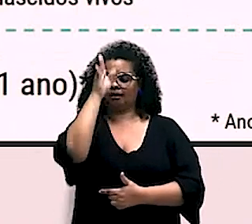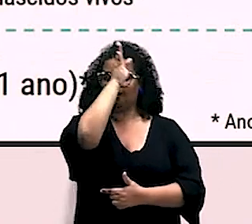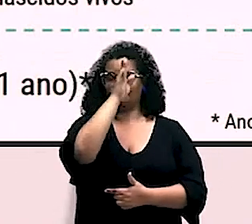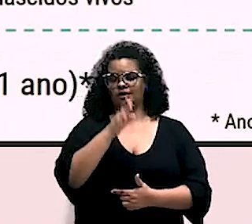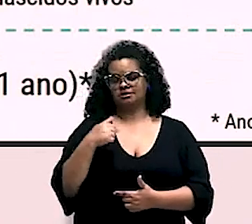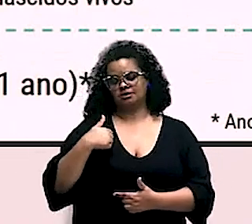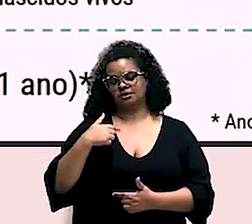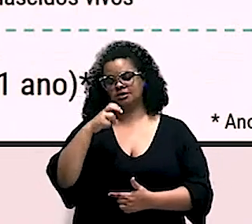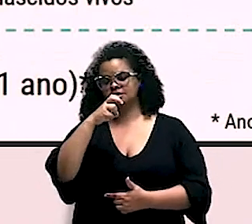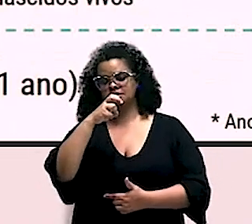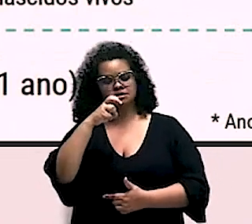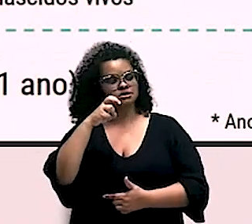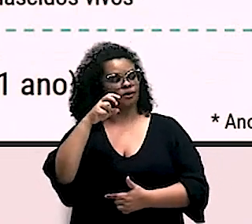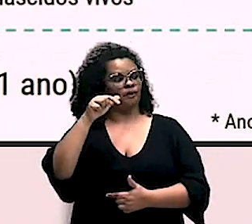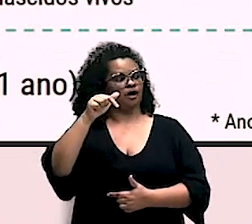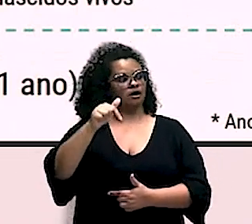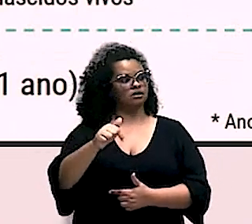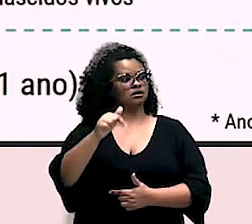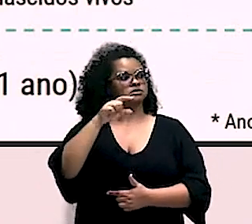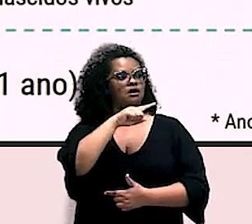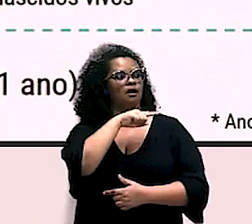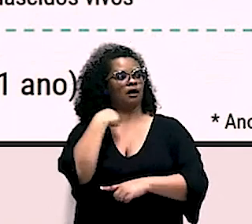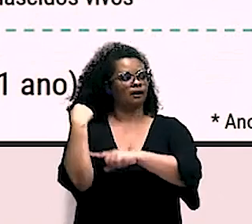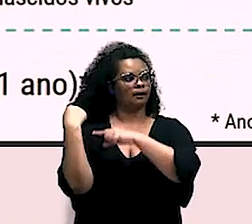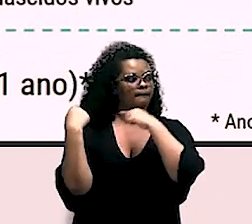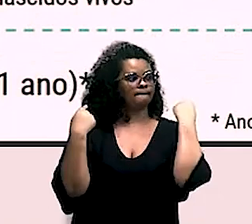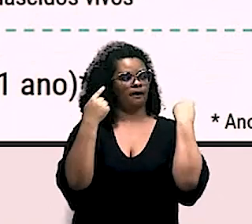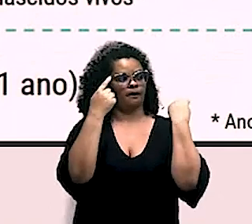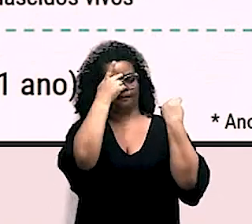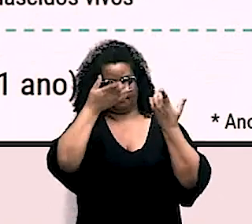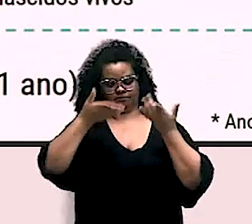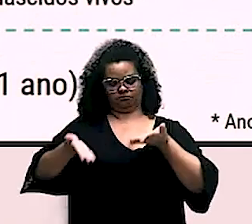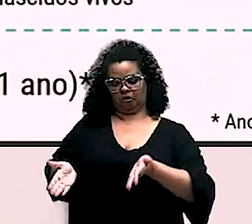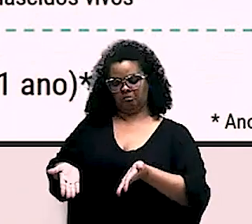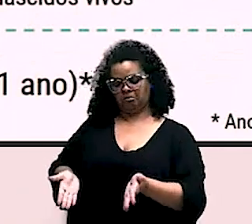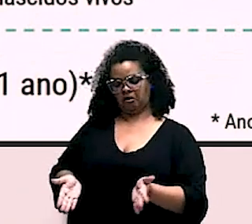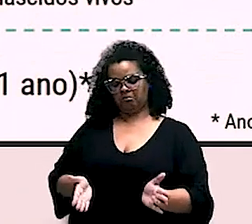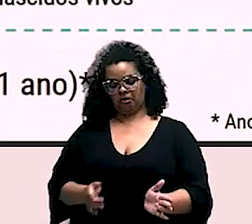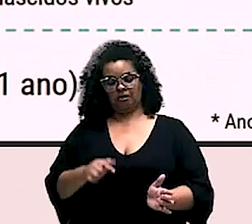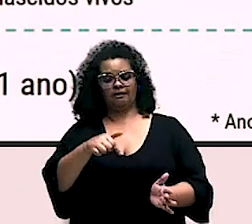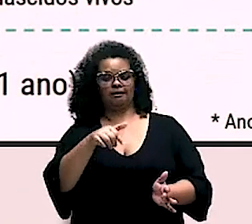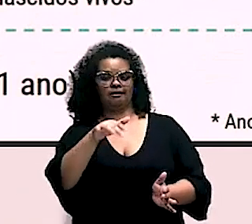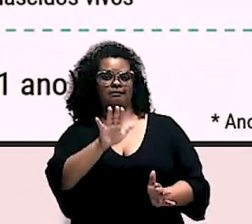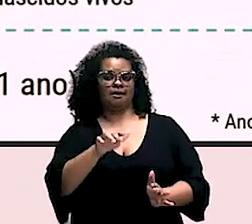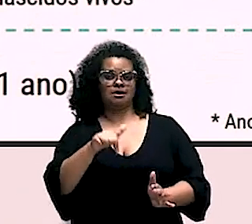57,7 mortes por 100 mil nascidos vivos, enquanto que Pernambuco está um pouquinho melhor, né?